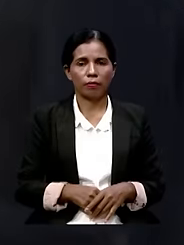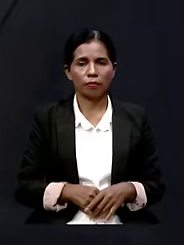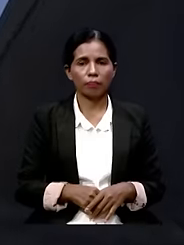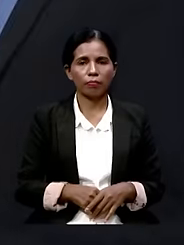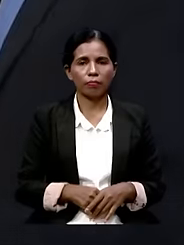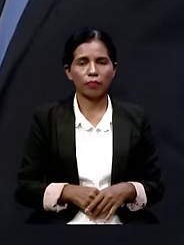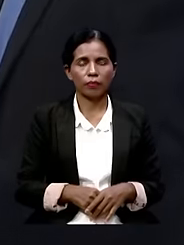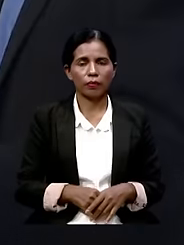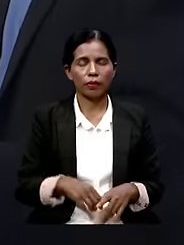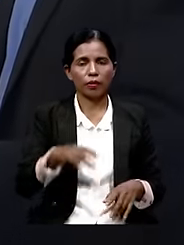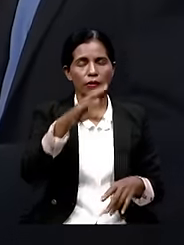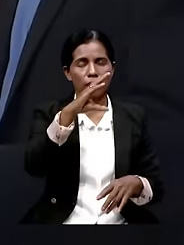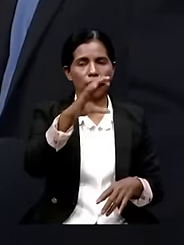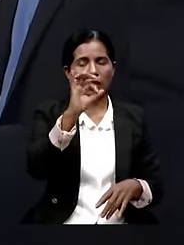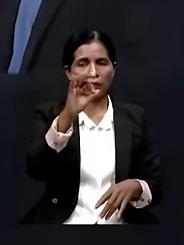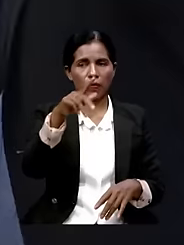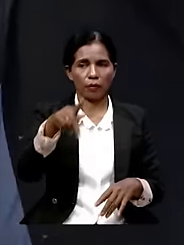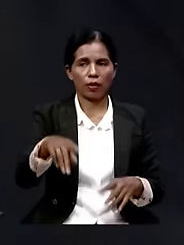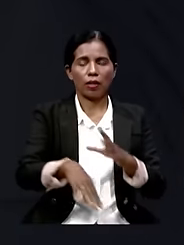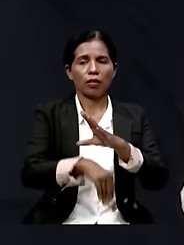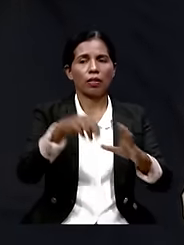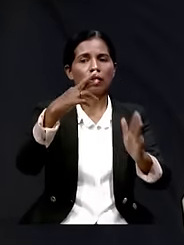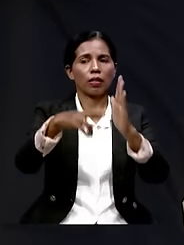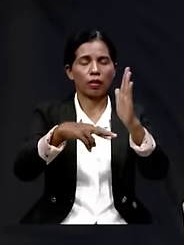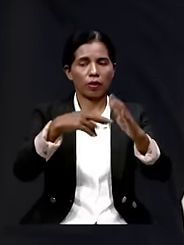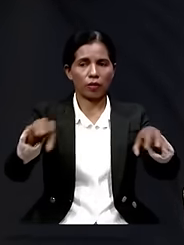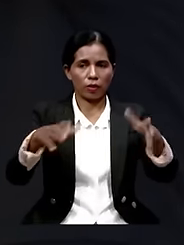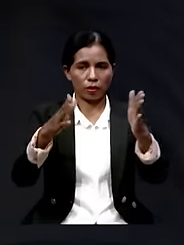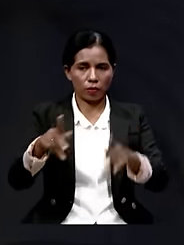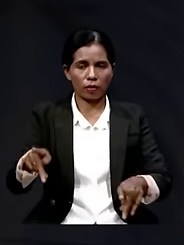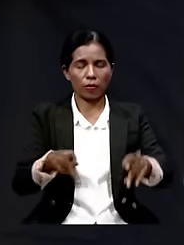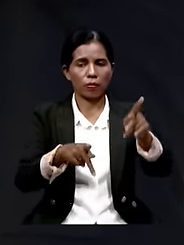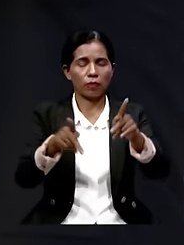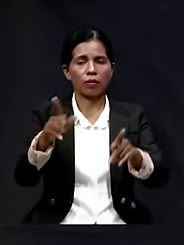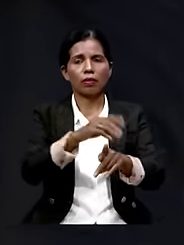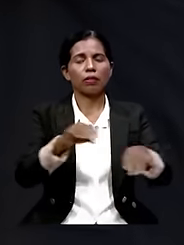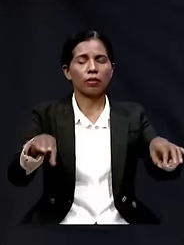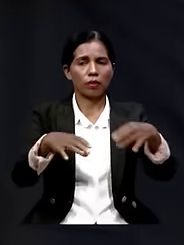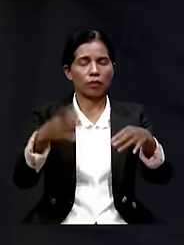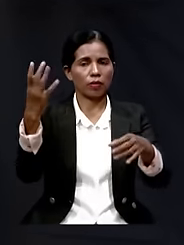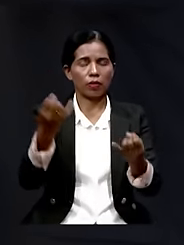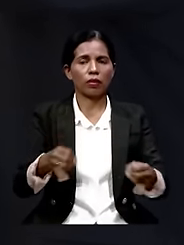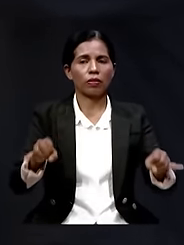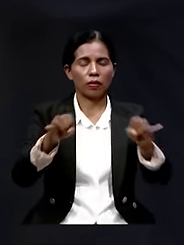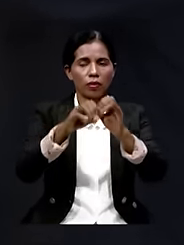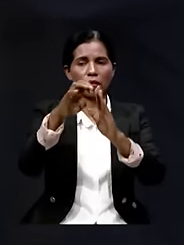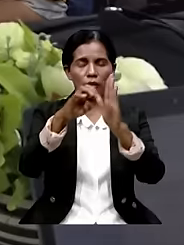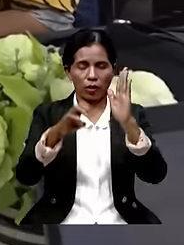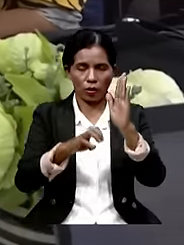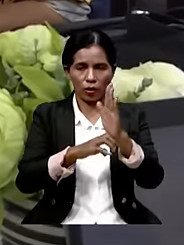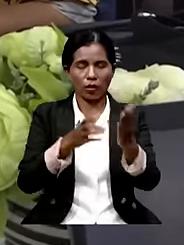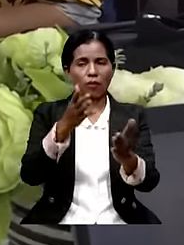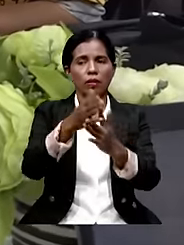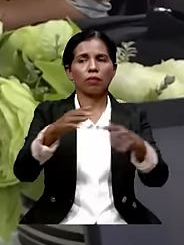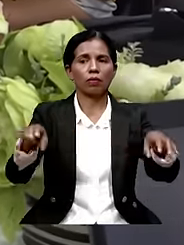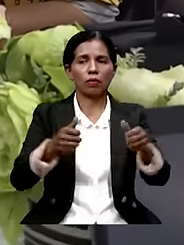Durante ne Comisión Función Pública hasai una regra ba funcionario público Sira nebe servicio in institución Estado atu tama